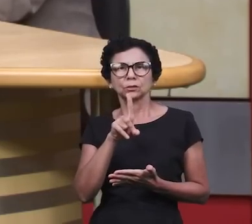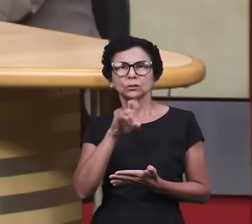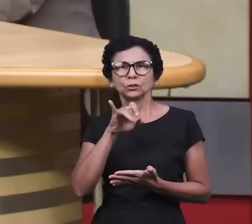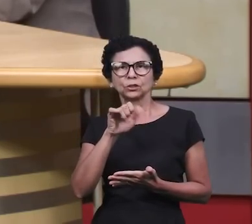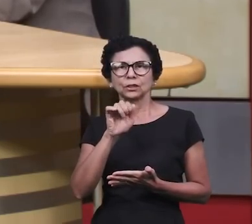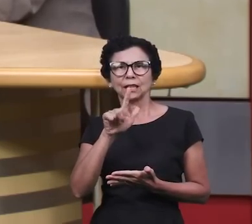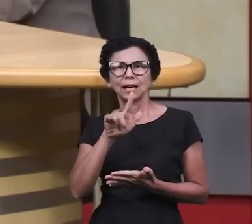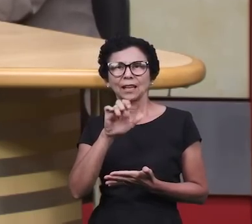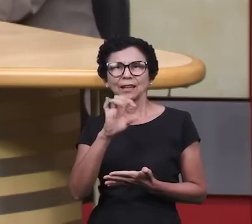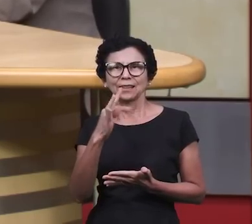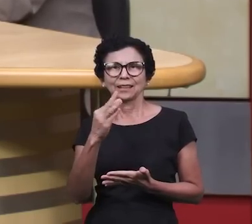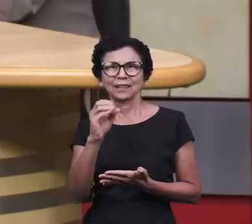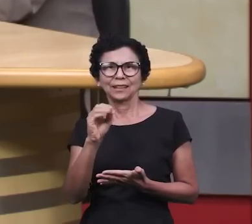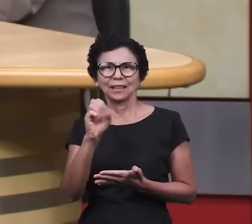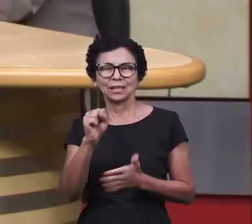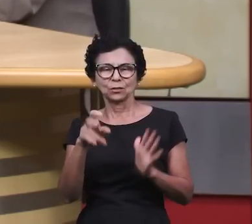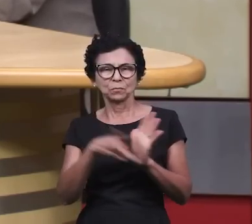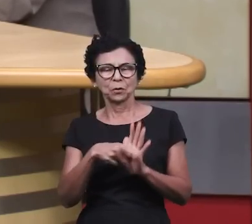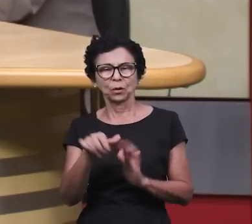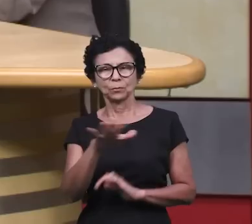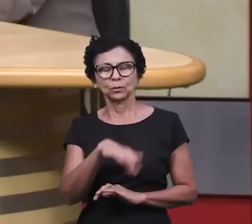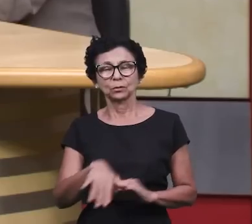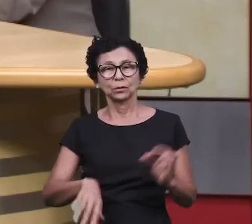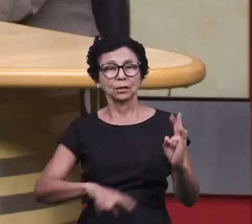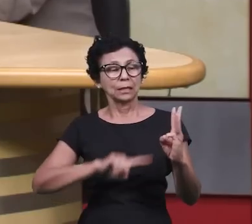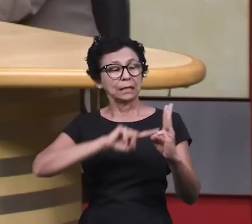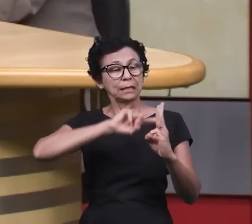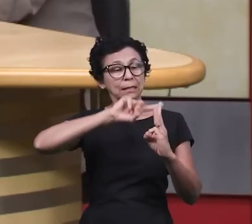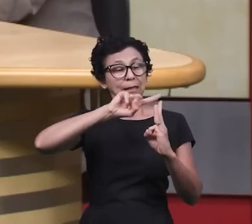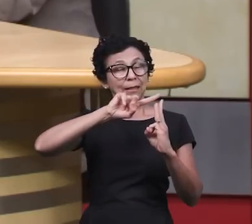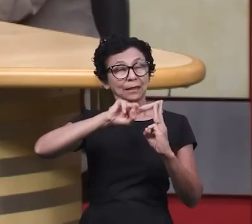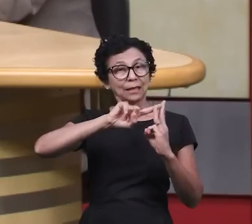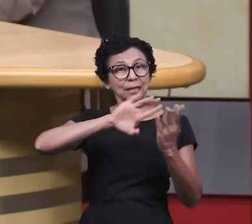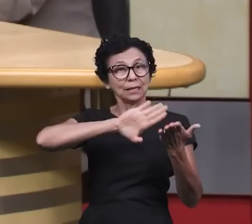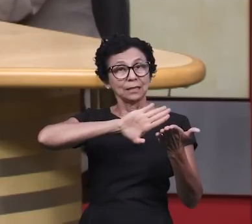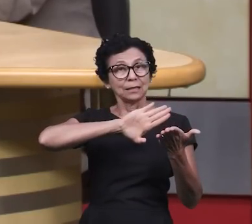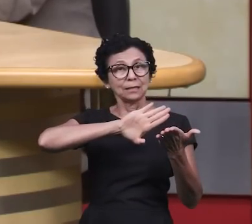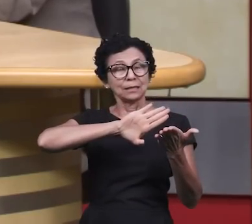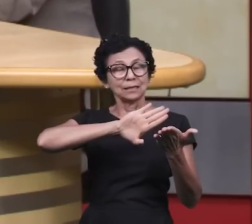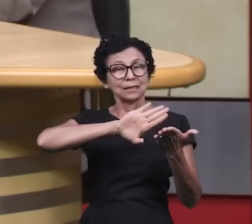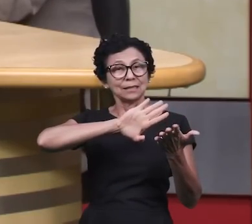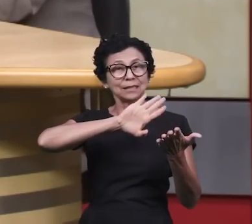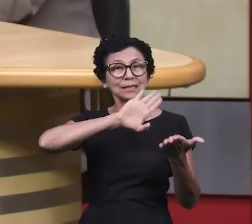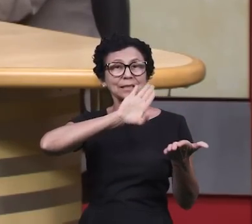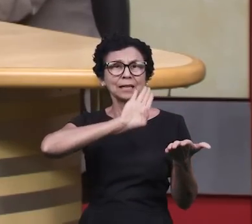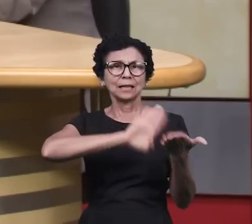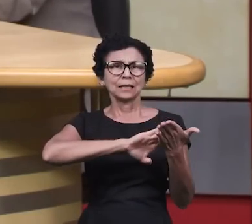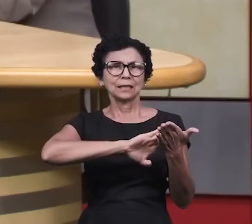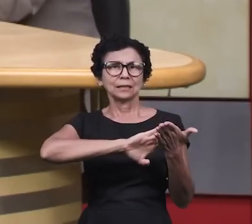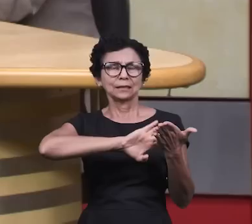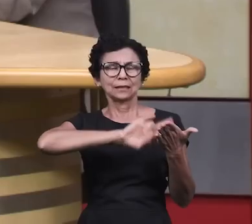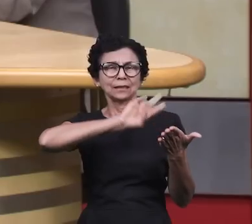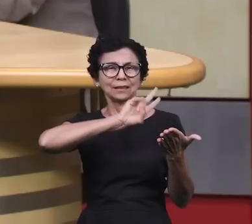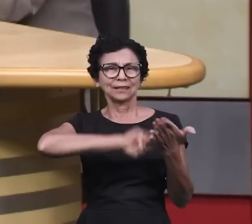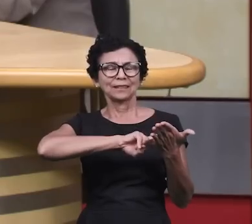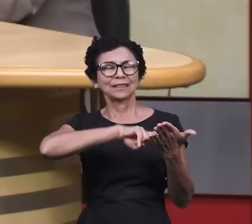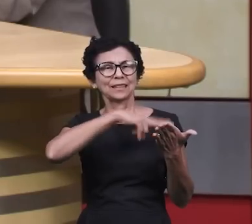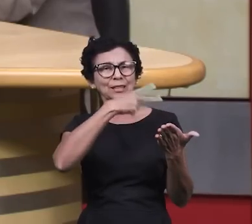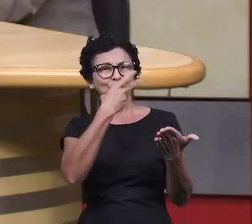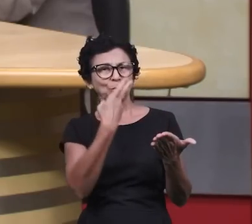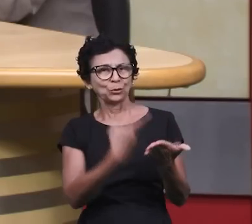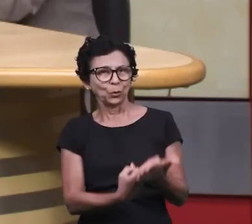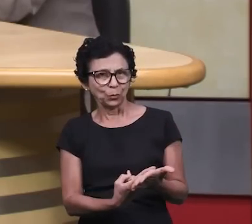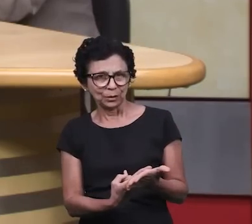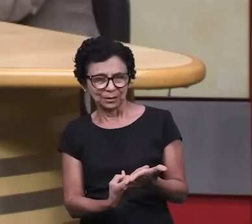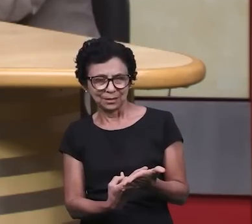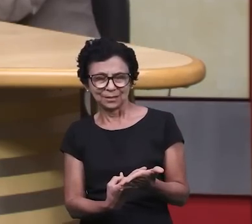nós tínhamos que ter 3 tradutores, um para Swahili, o outro para Kirundi e o outro para Kiswahili,